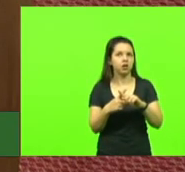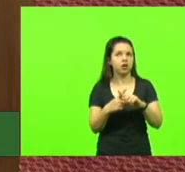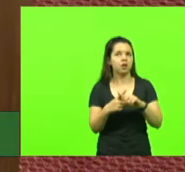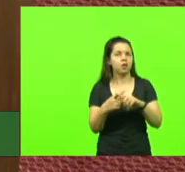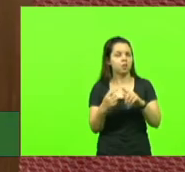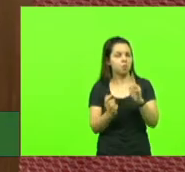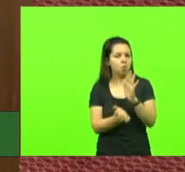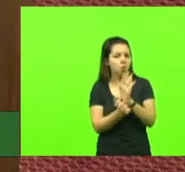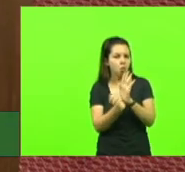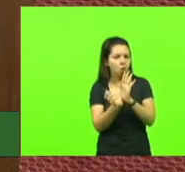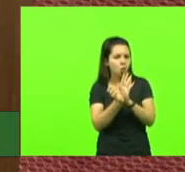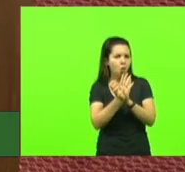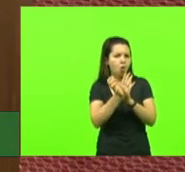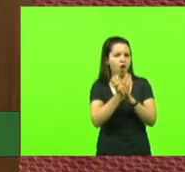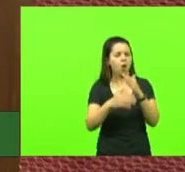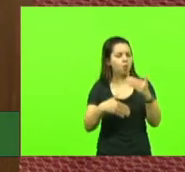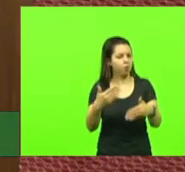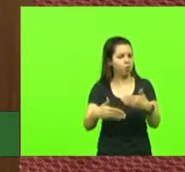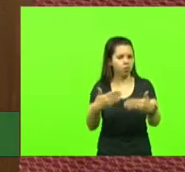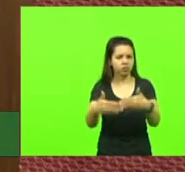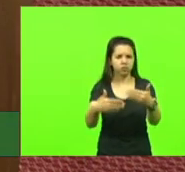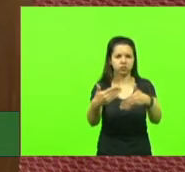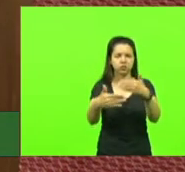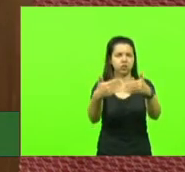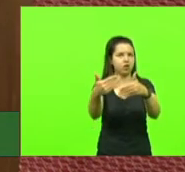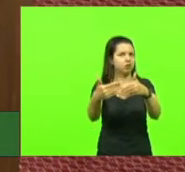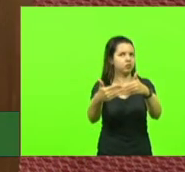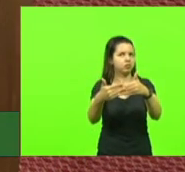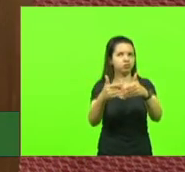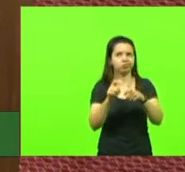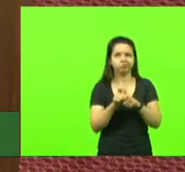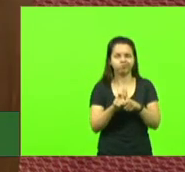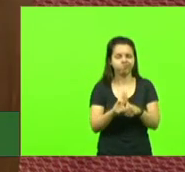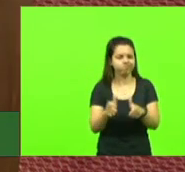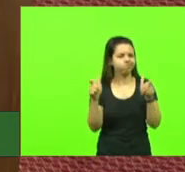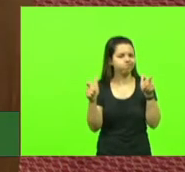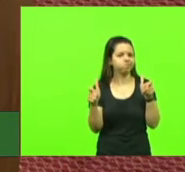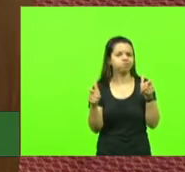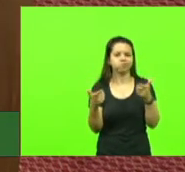burocratizaram o processo assim de uma forma tão grande que